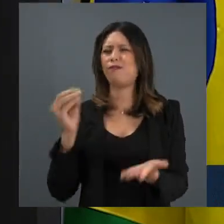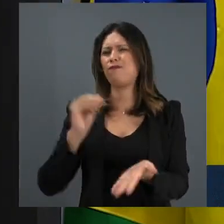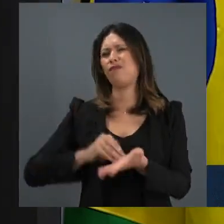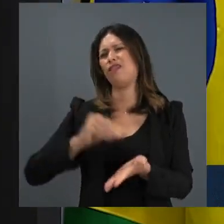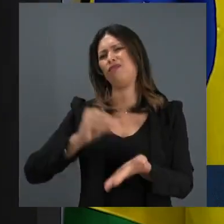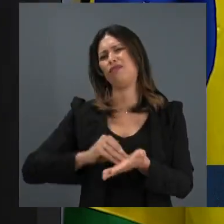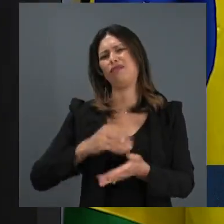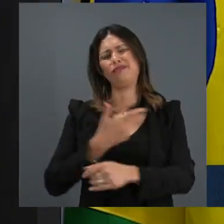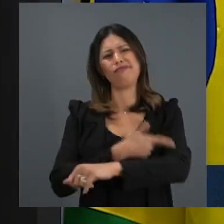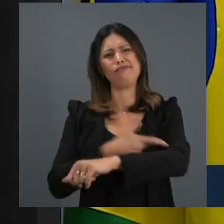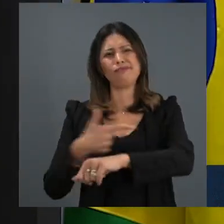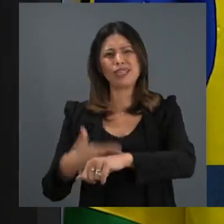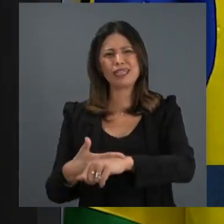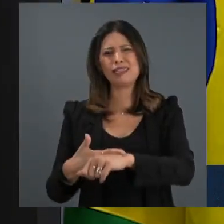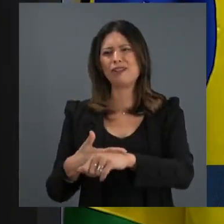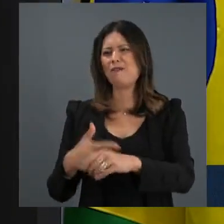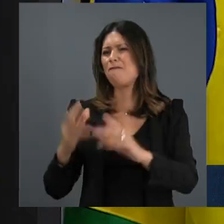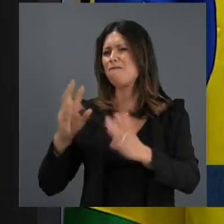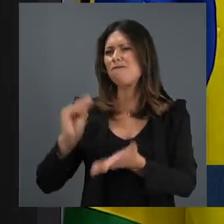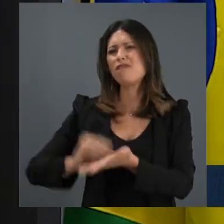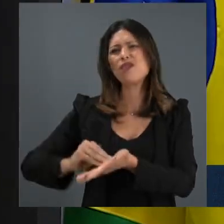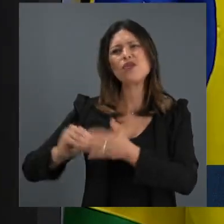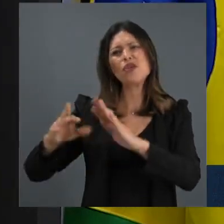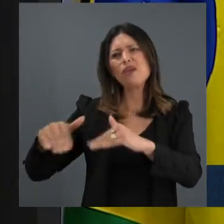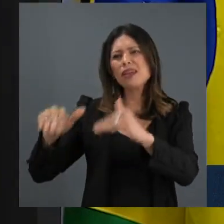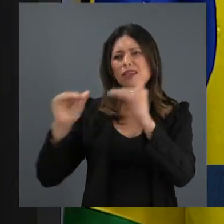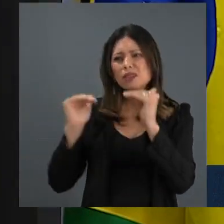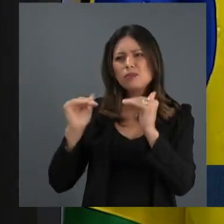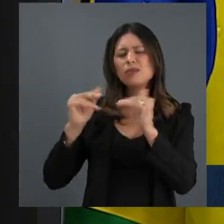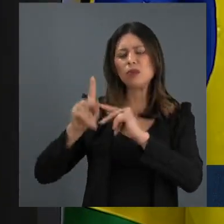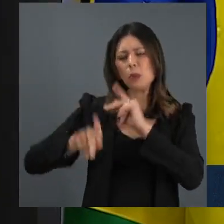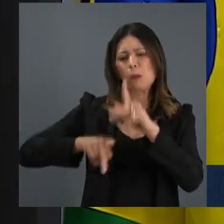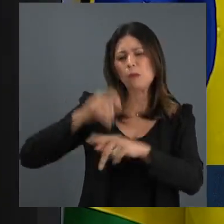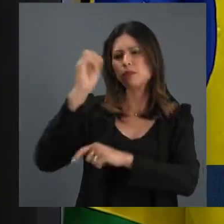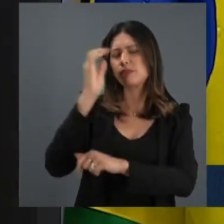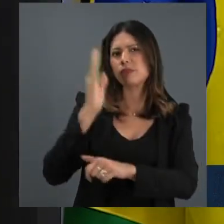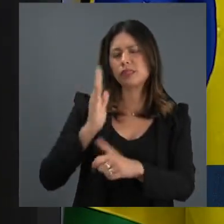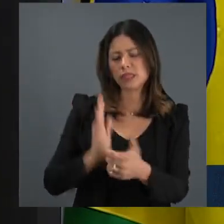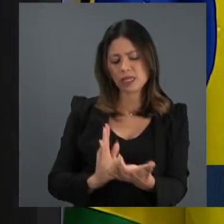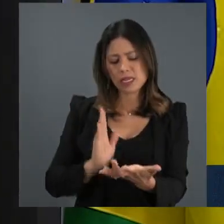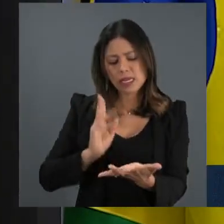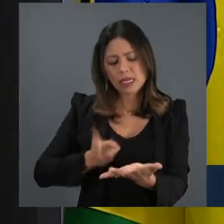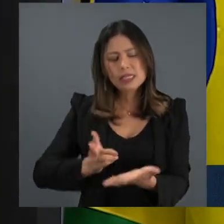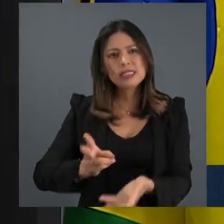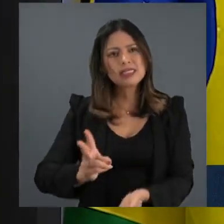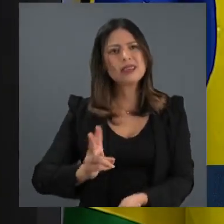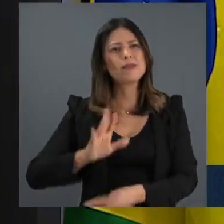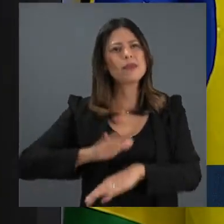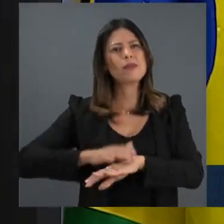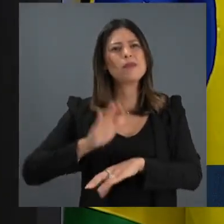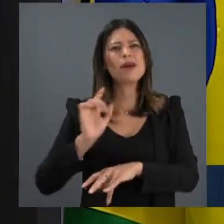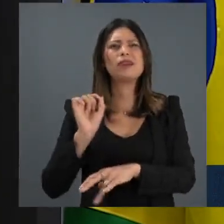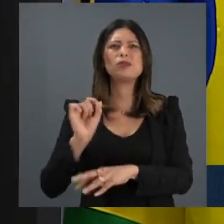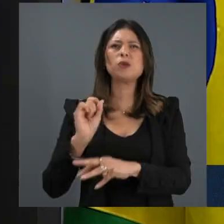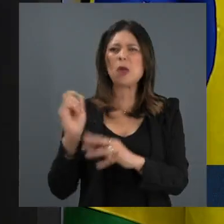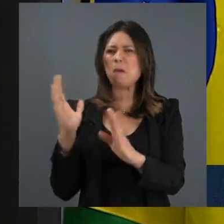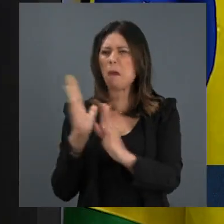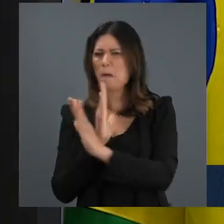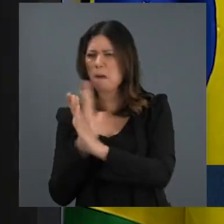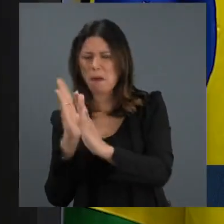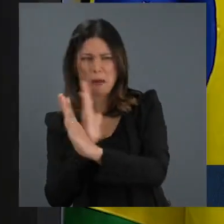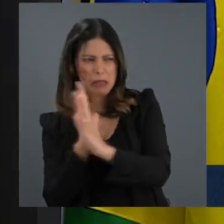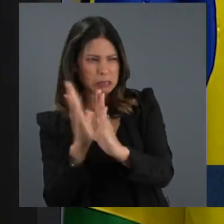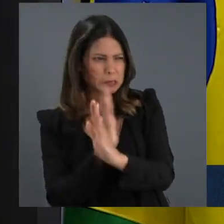desrespeitosos com a Constituição do Brasil e com os brasileiros, cada vez mais perseguidores.